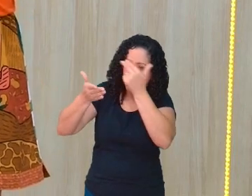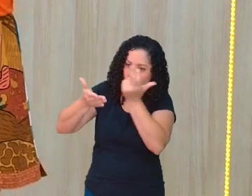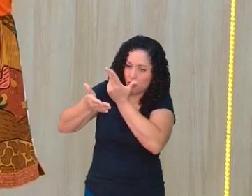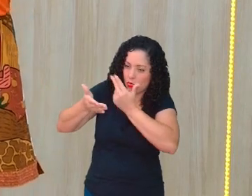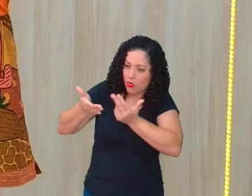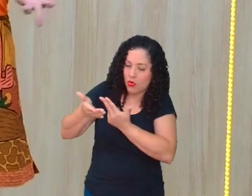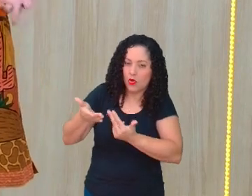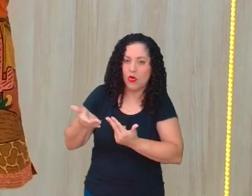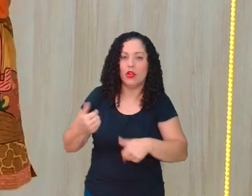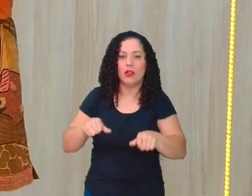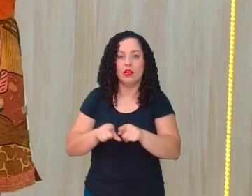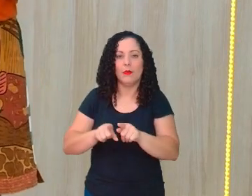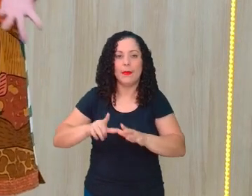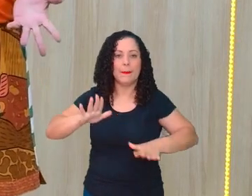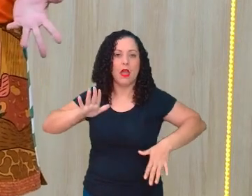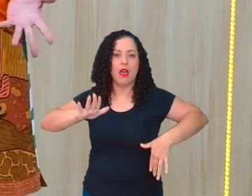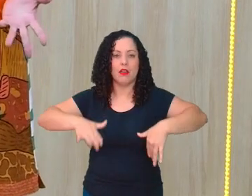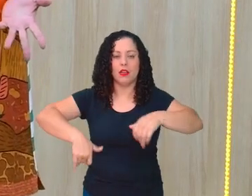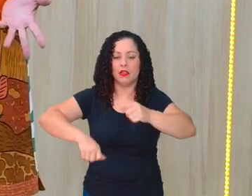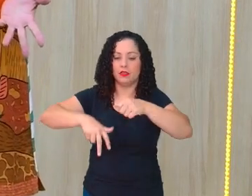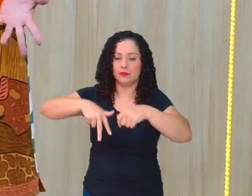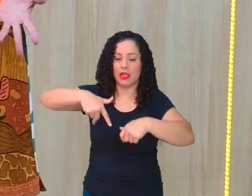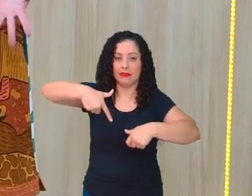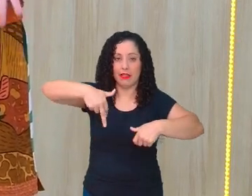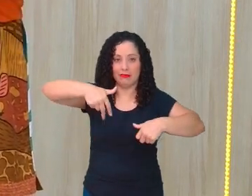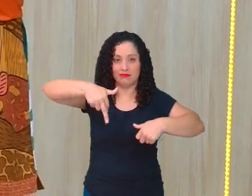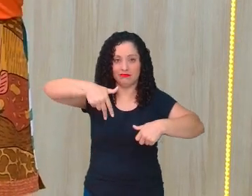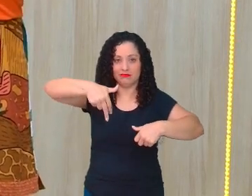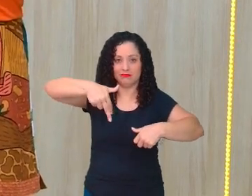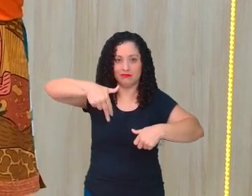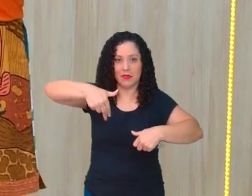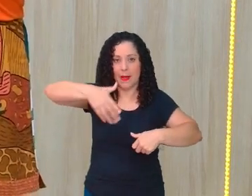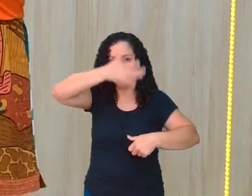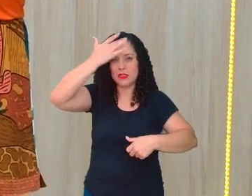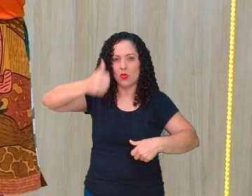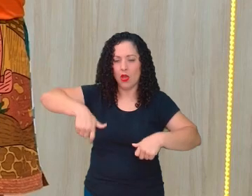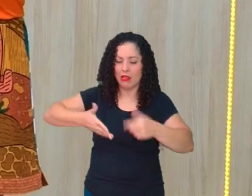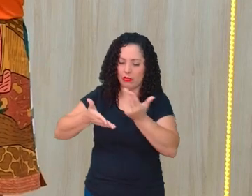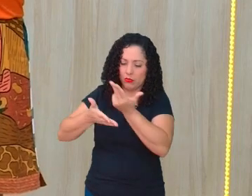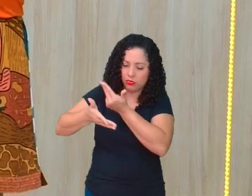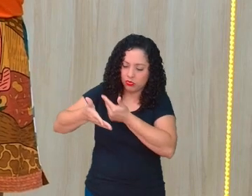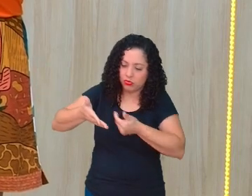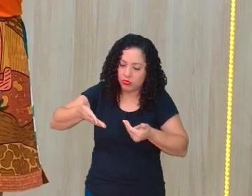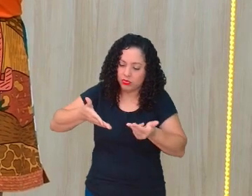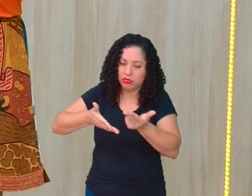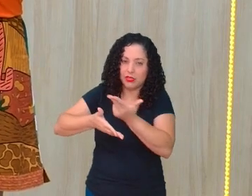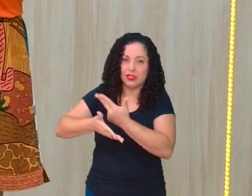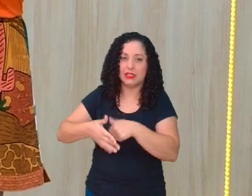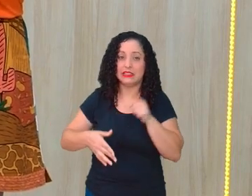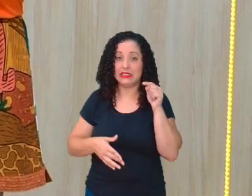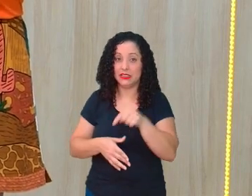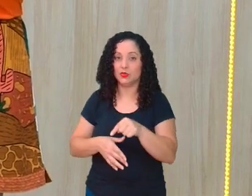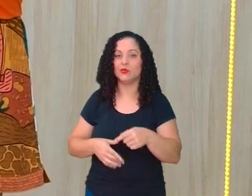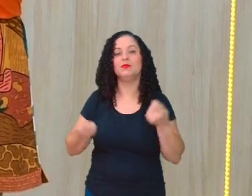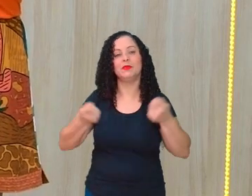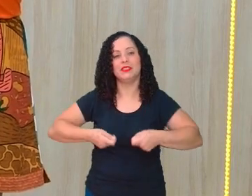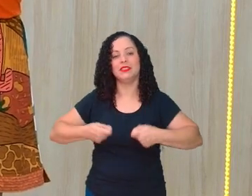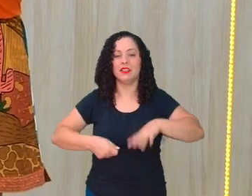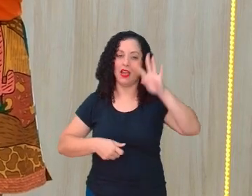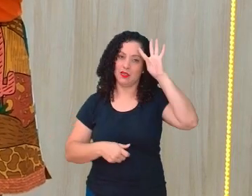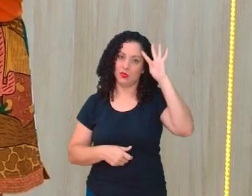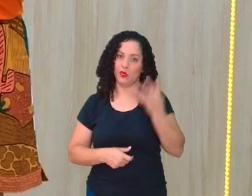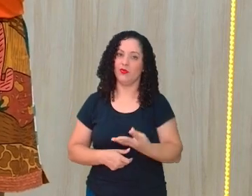de braço, de perna, né, nos bonecos, como vocês chamam. Tudo isso são problemas que vão ter que ser resolvidos ali